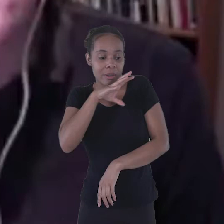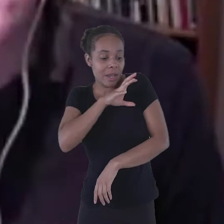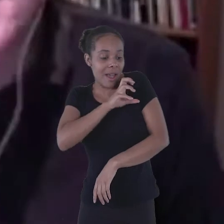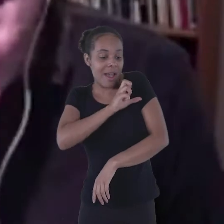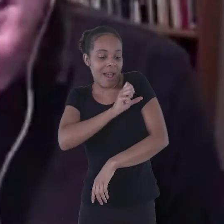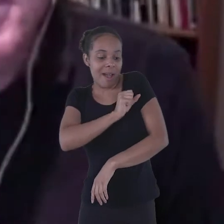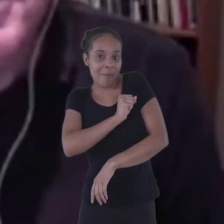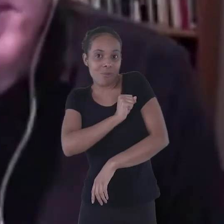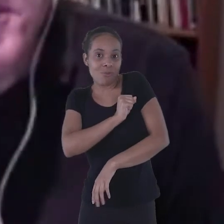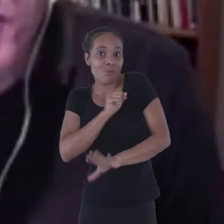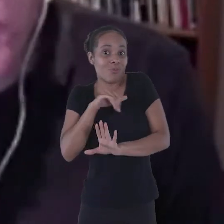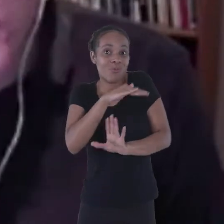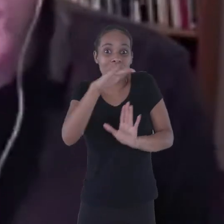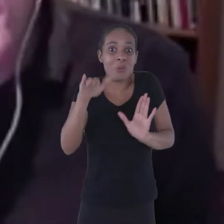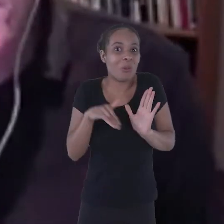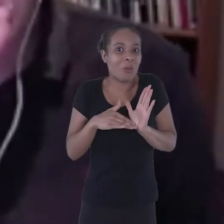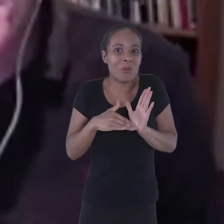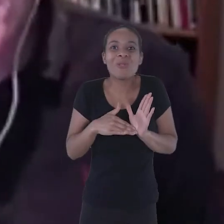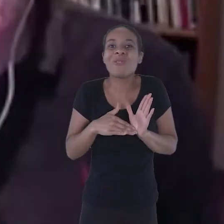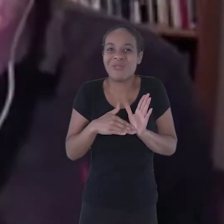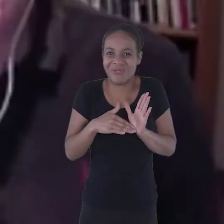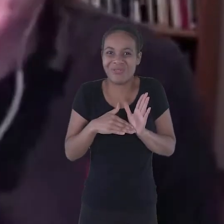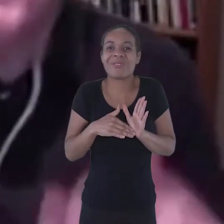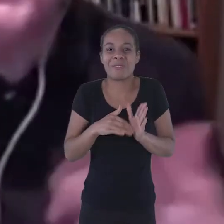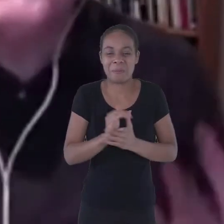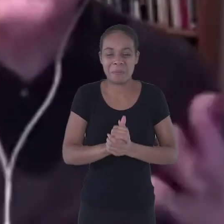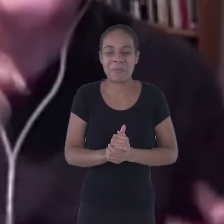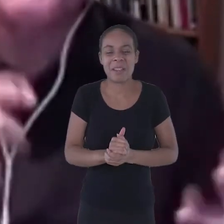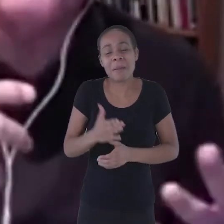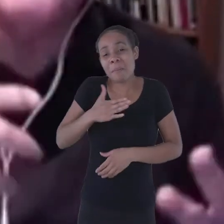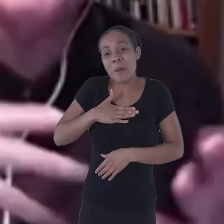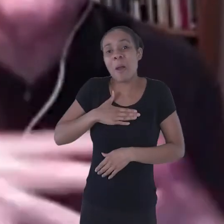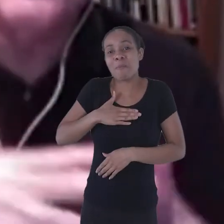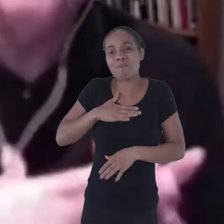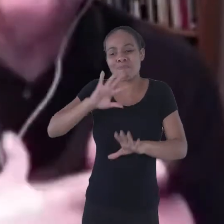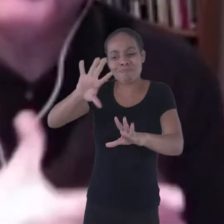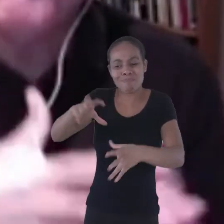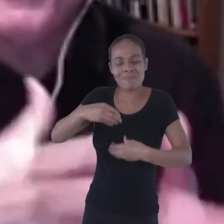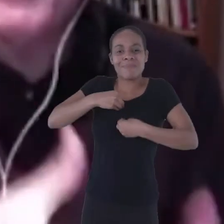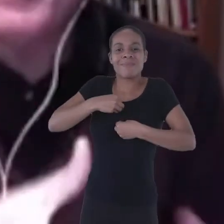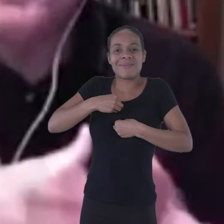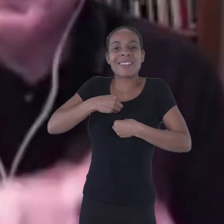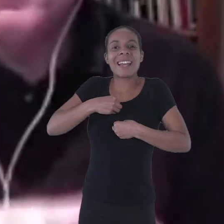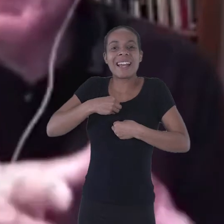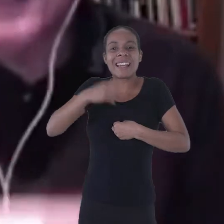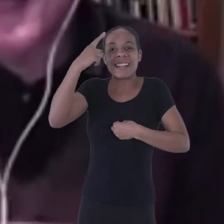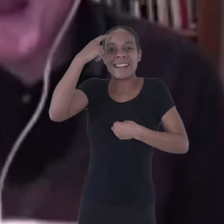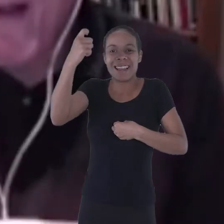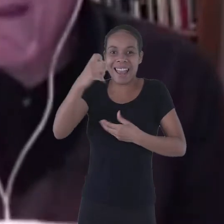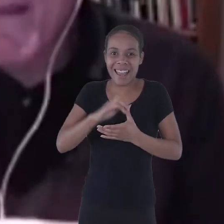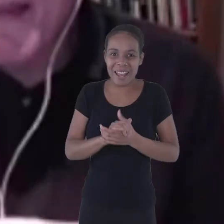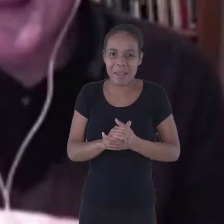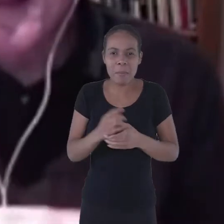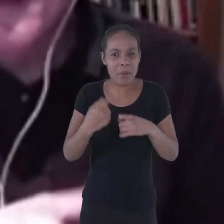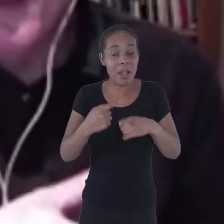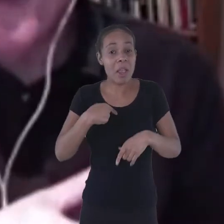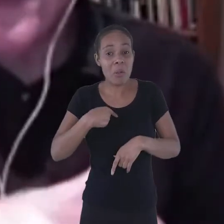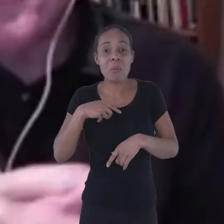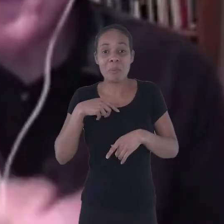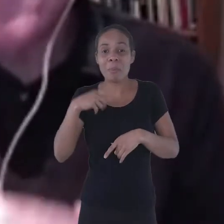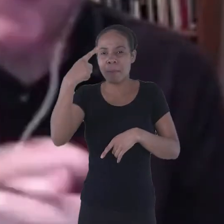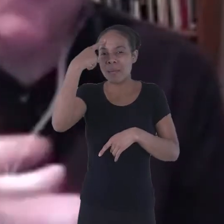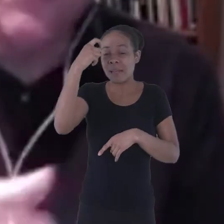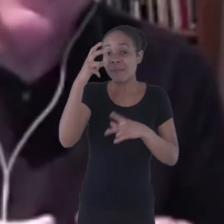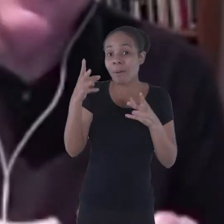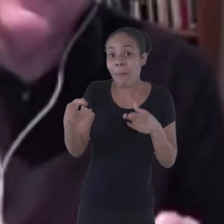várias coisas. Isso ficou muito para mim, porque eu sempre tive essa coisa de não ficar parado no mesmo lugar, né? Alguém